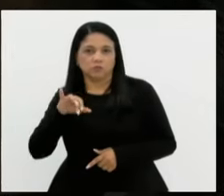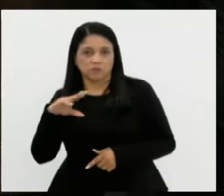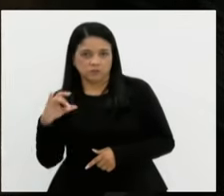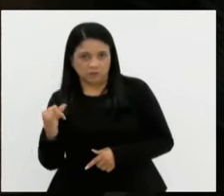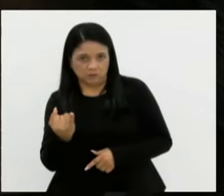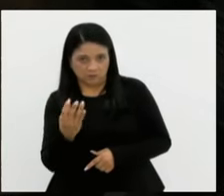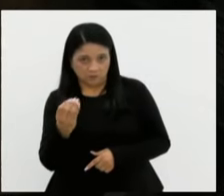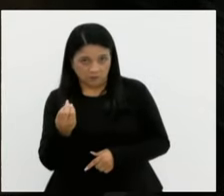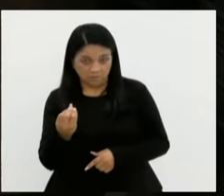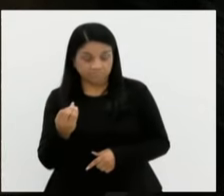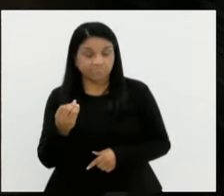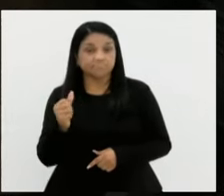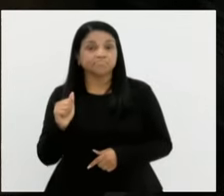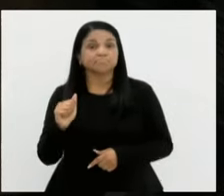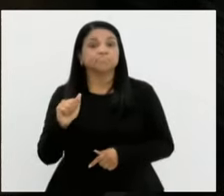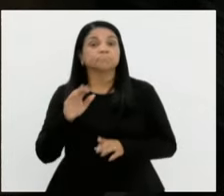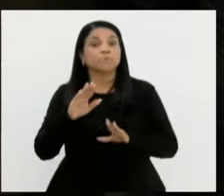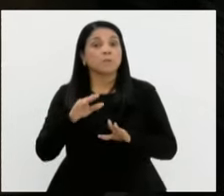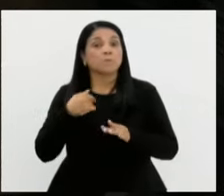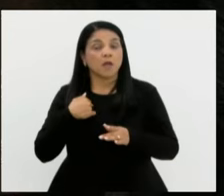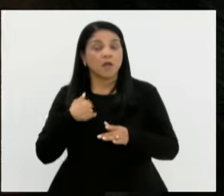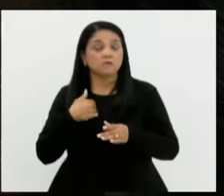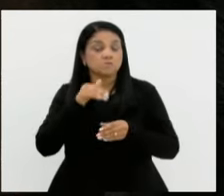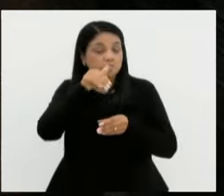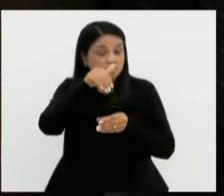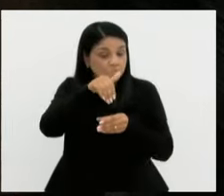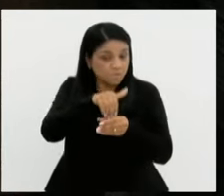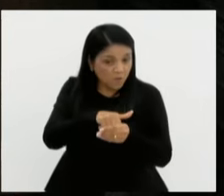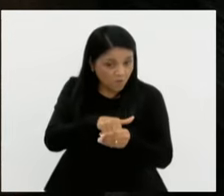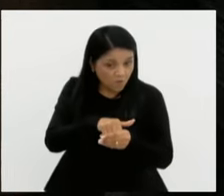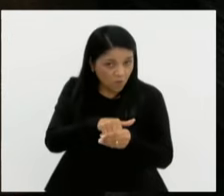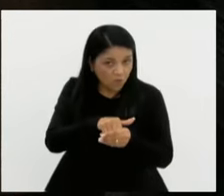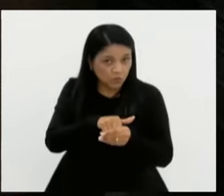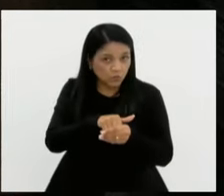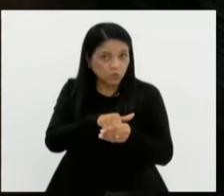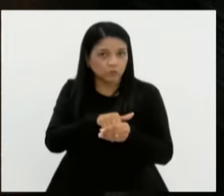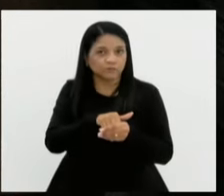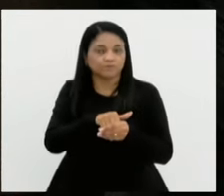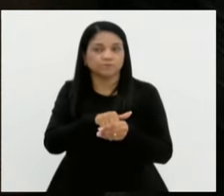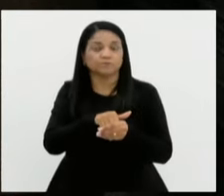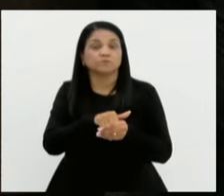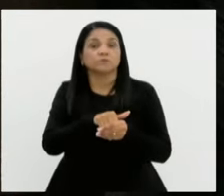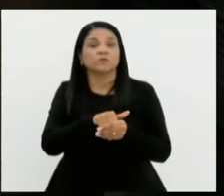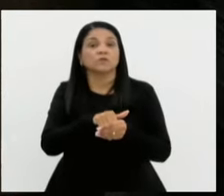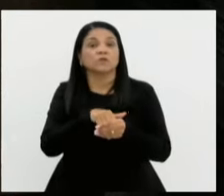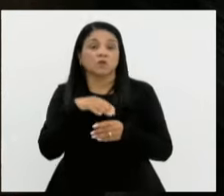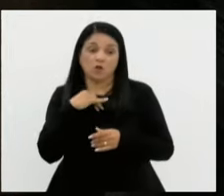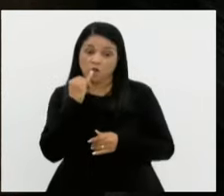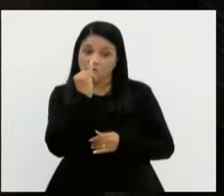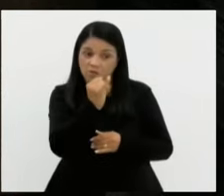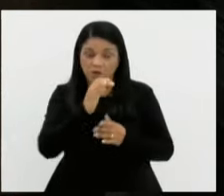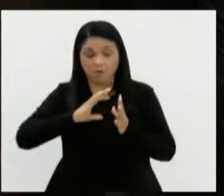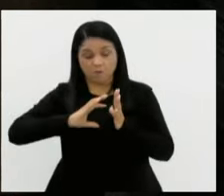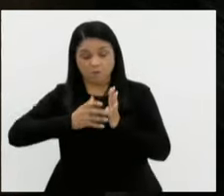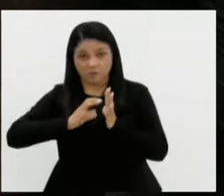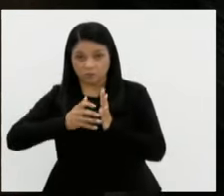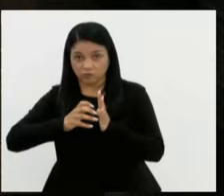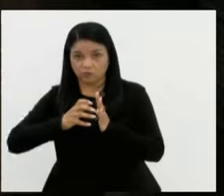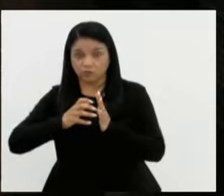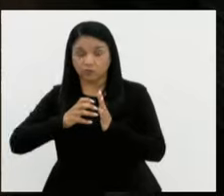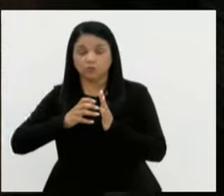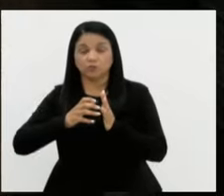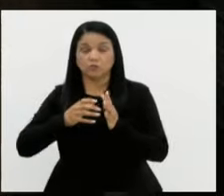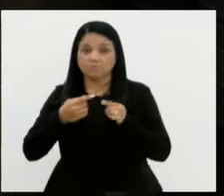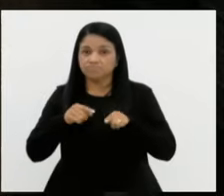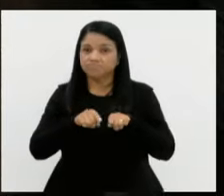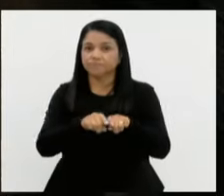um salvo-conduto, e eu quero dizer isso para a bancada que está, que é aliada da deputada, mas que hoje está indo contra. Está tudo fora